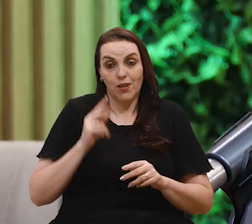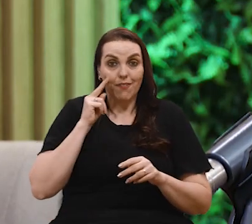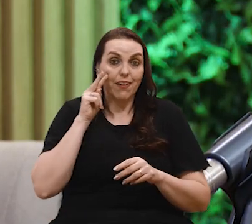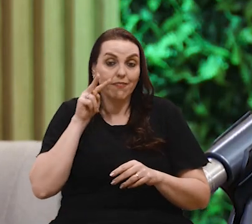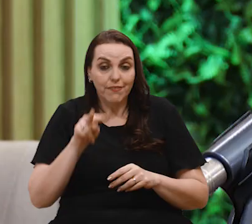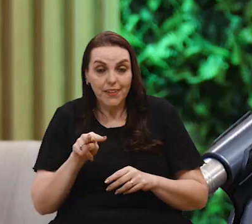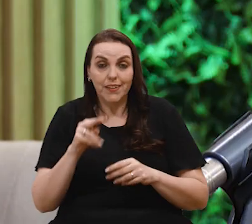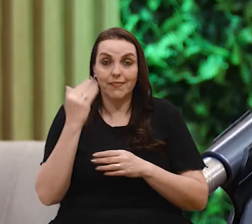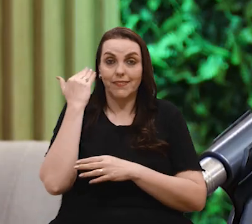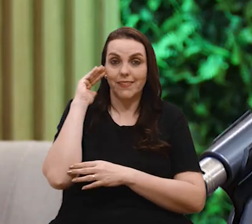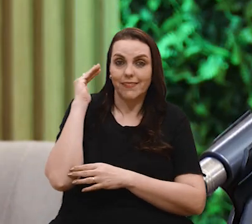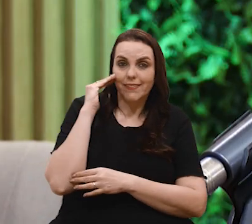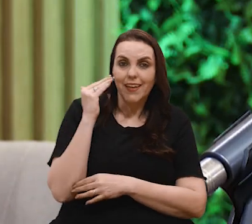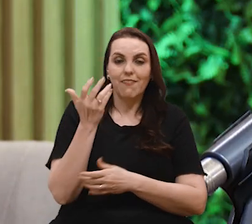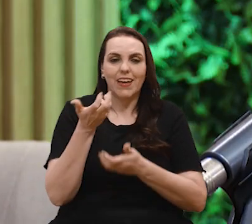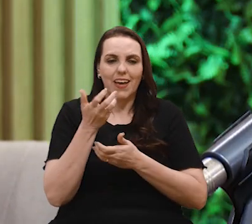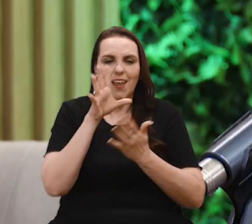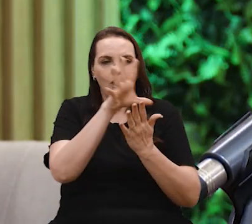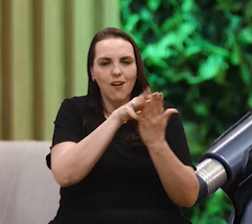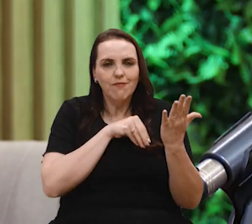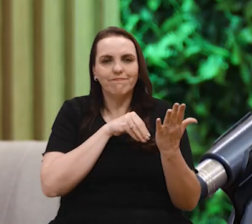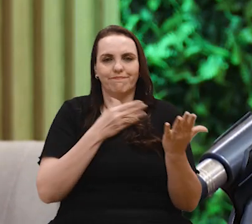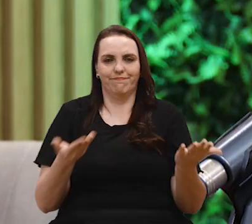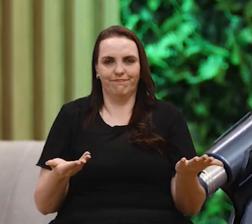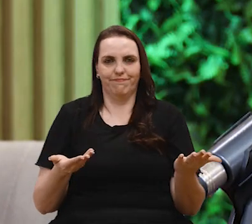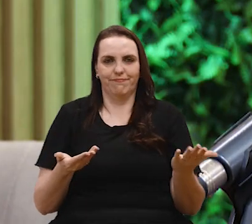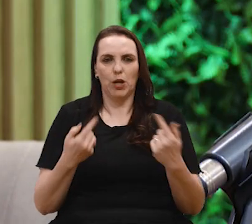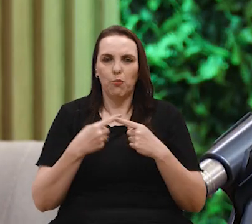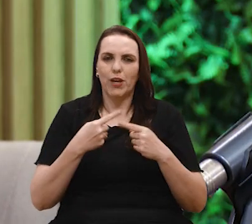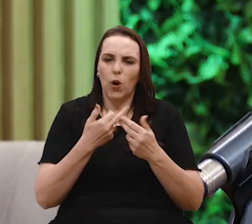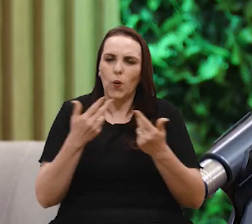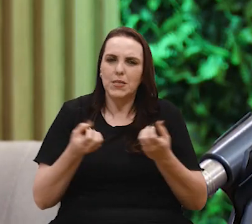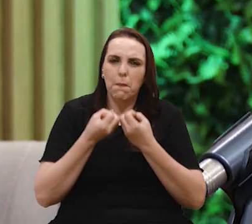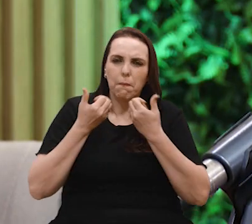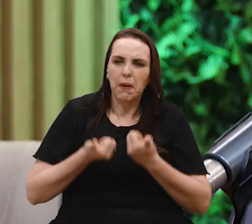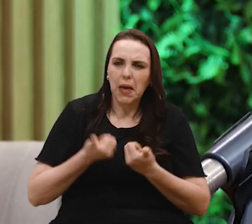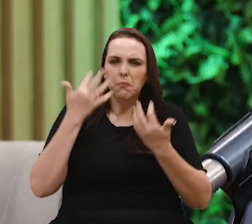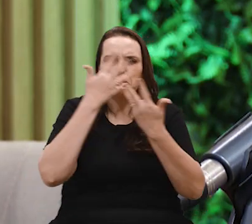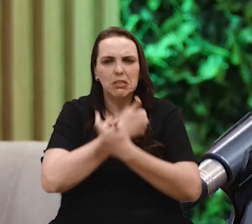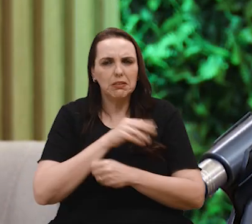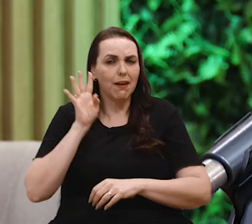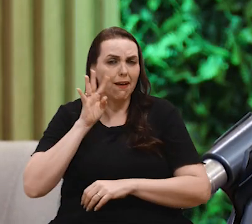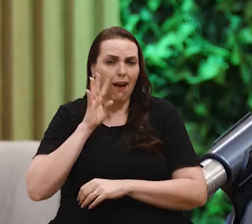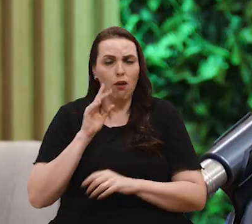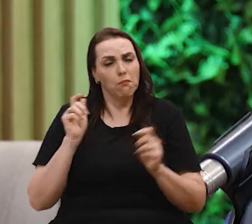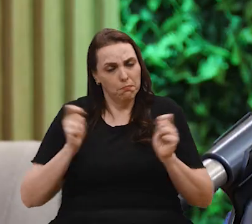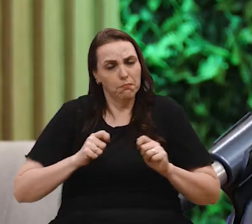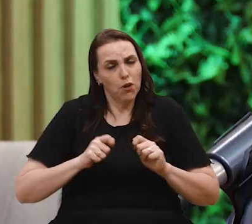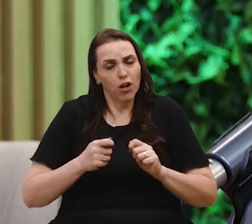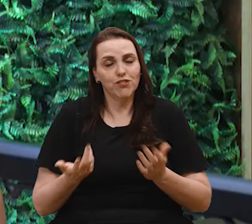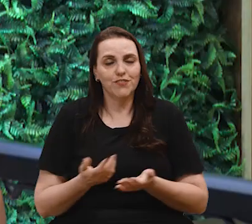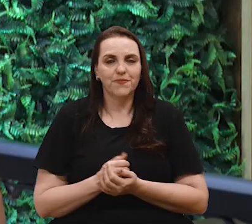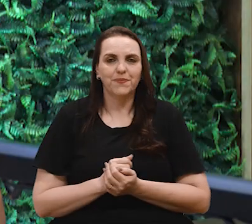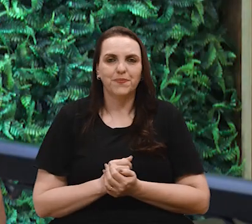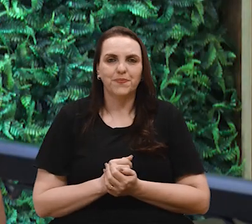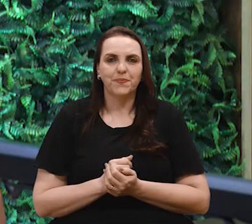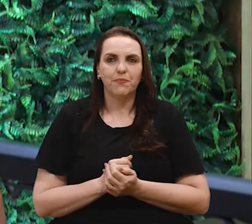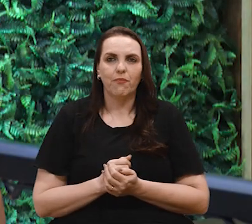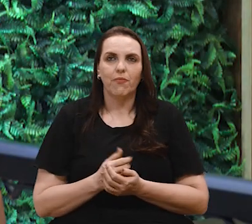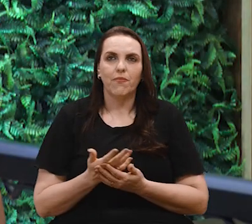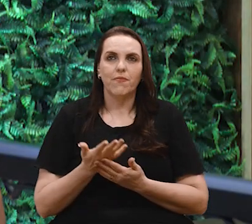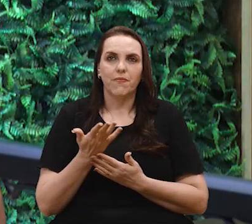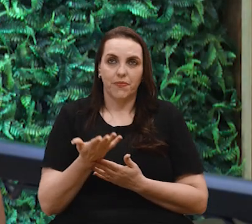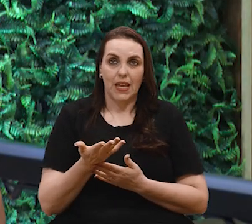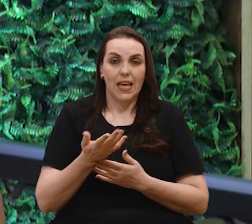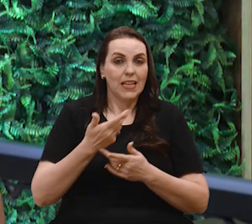vai ver, ela vai entender, ela vai querer fazer igual daqui a pouco. Se é uma coisa do bem, se é bonito, se é bacana, por que não, né? E aí tem uma coisa que a